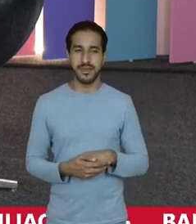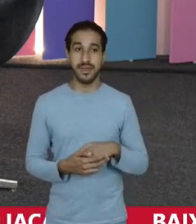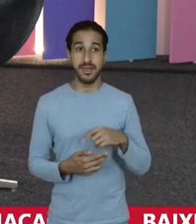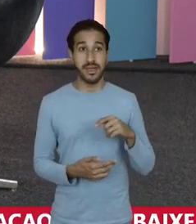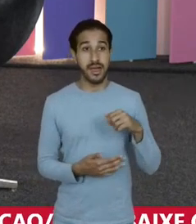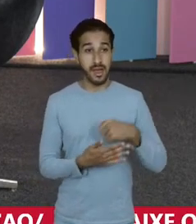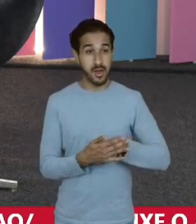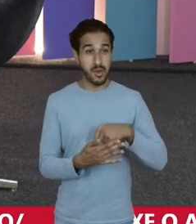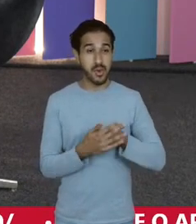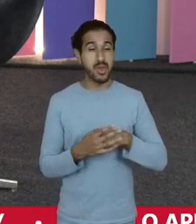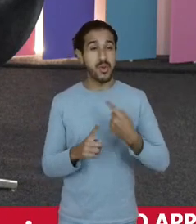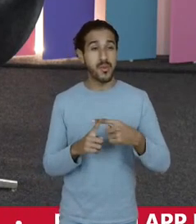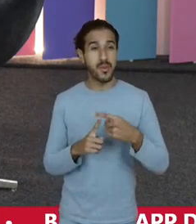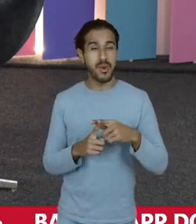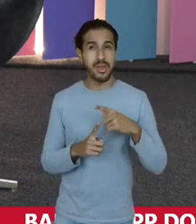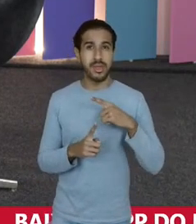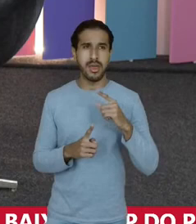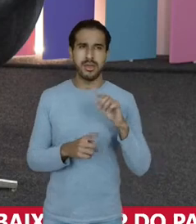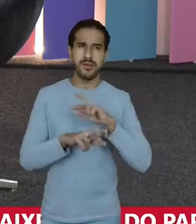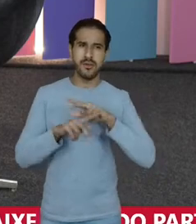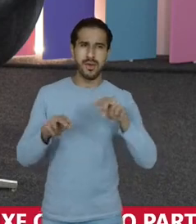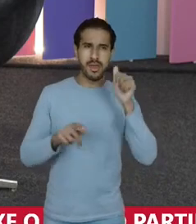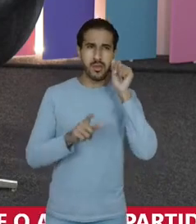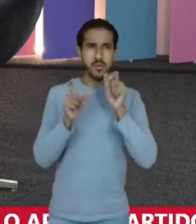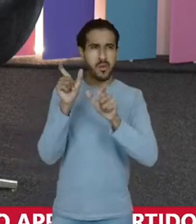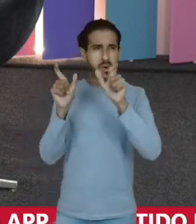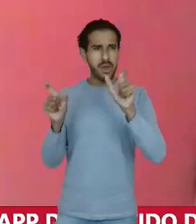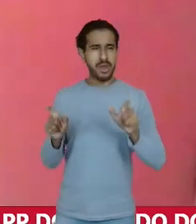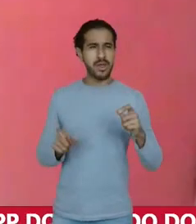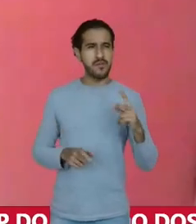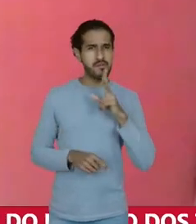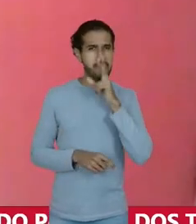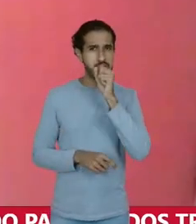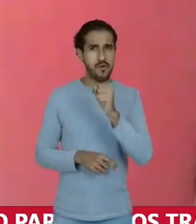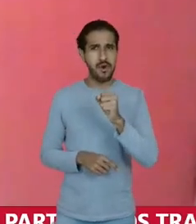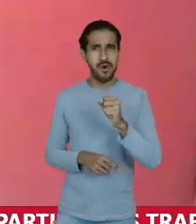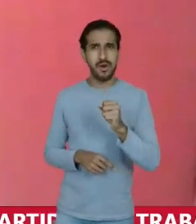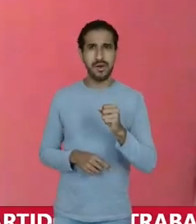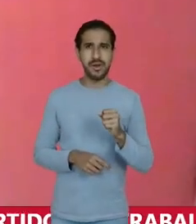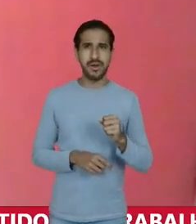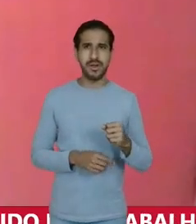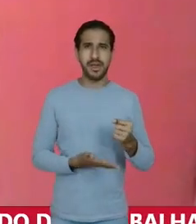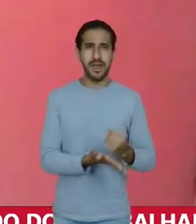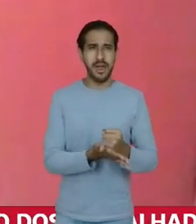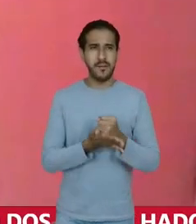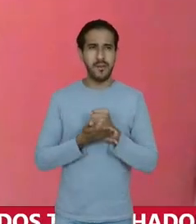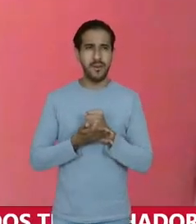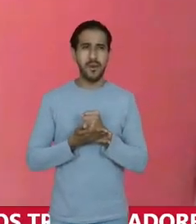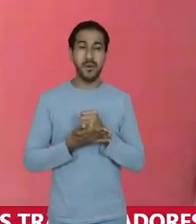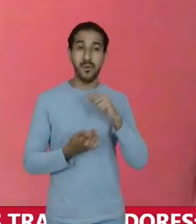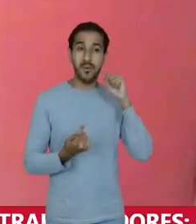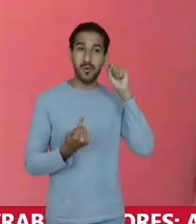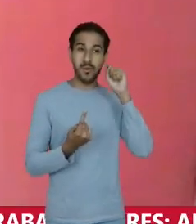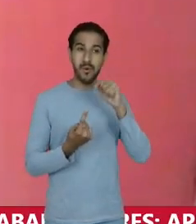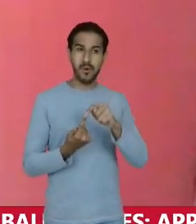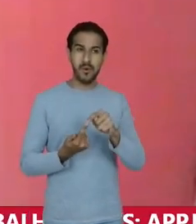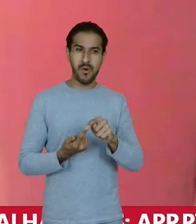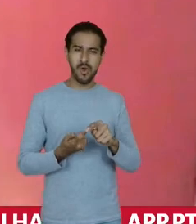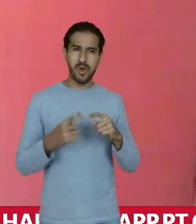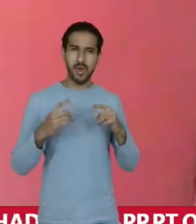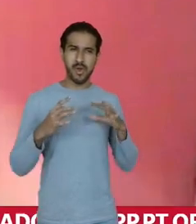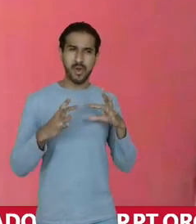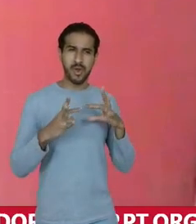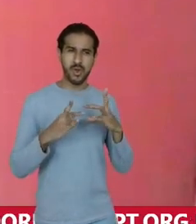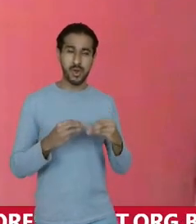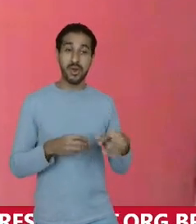ela é resistência graças a grandes mulheres também que deram suporte para tudo,